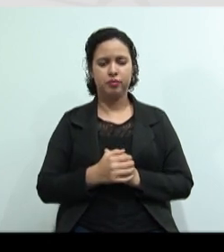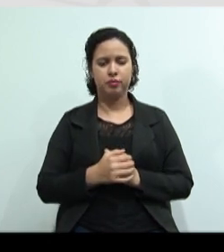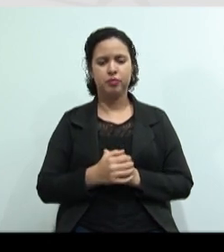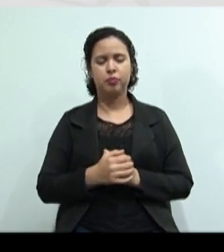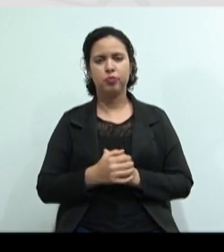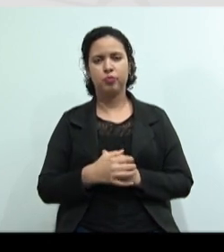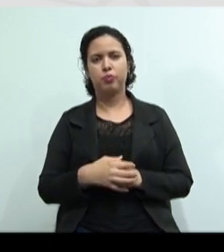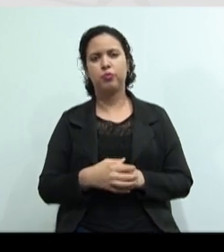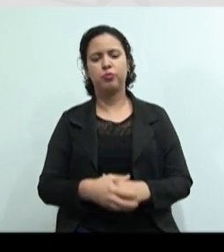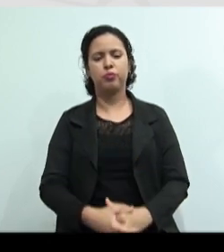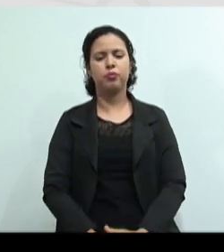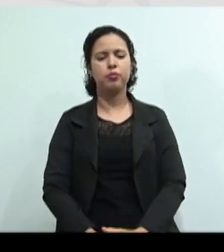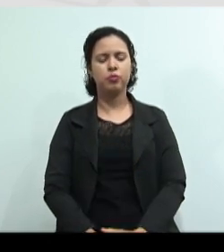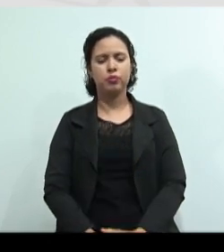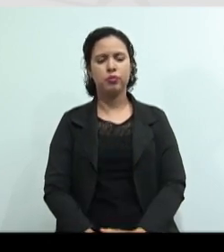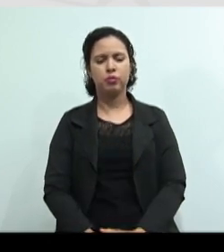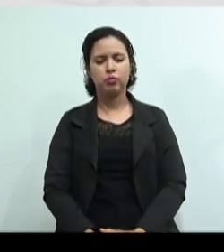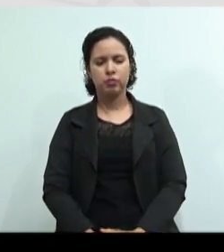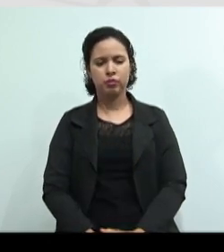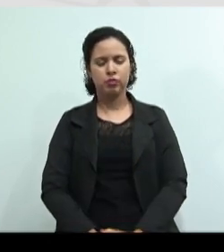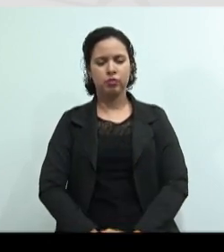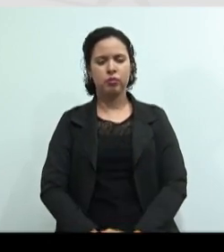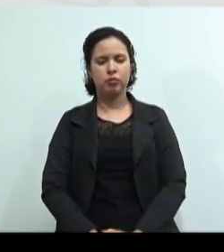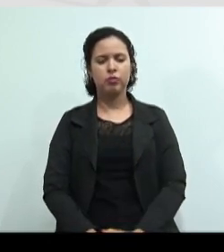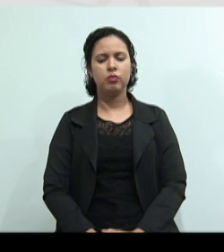tá certo? Para exemplificar para vocês.